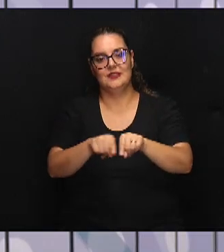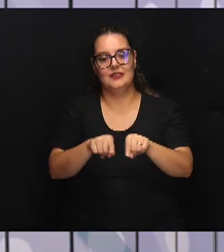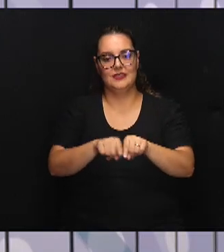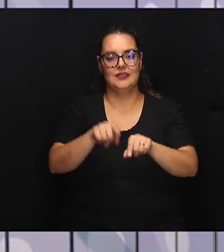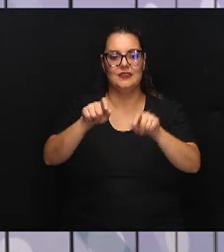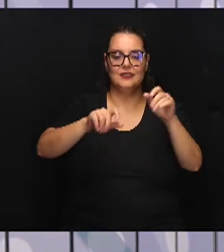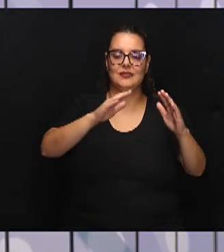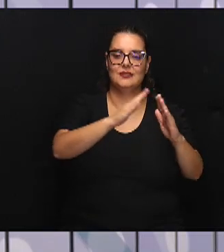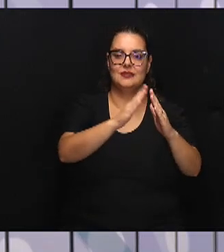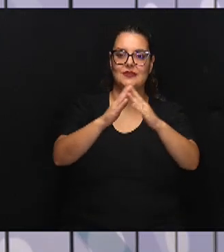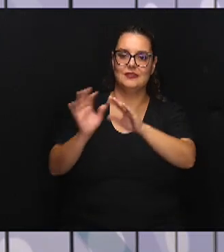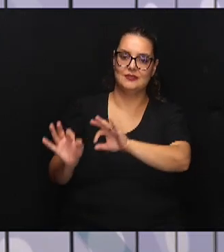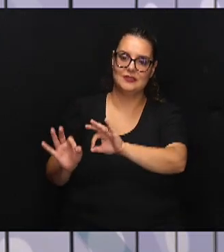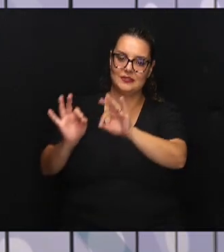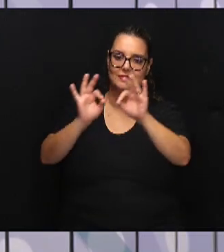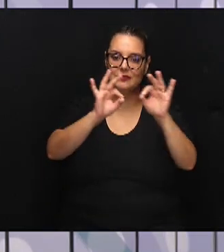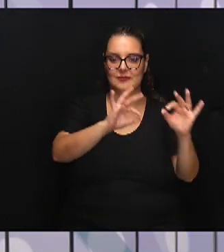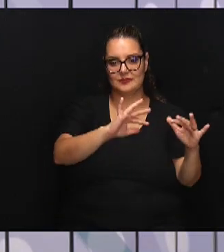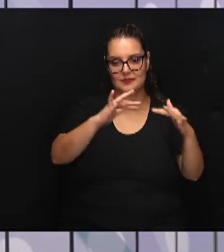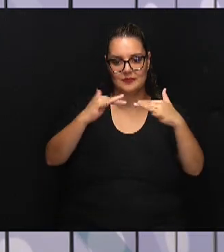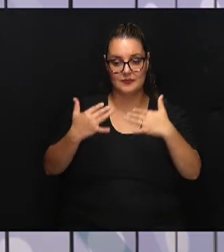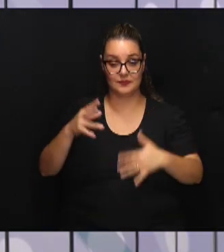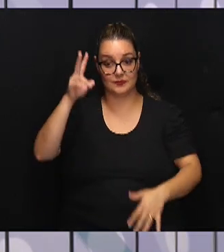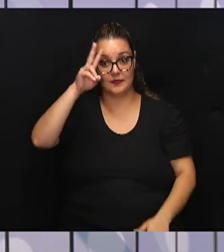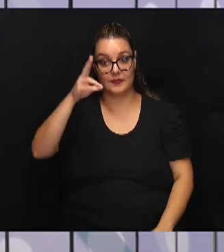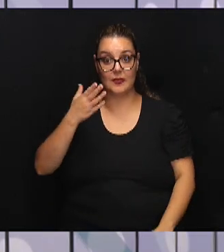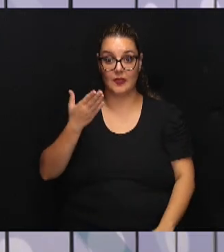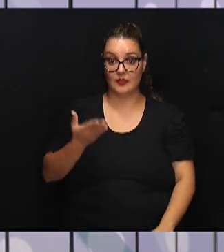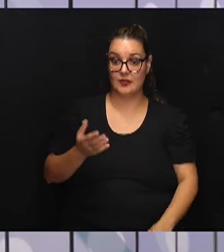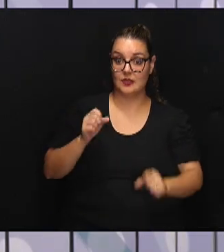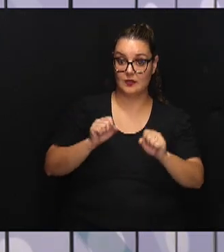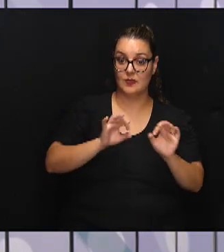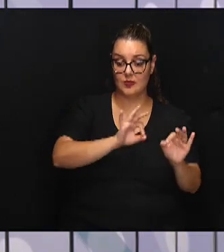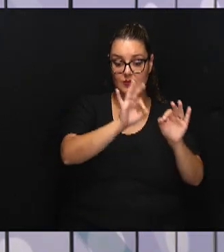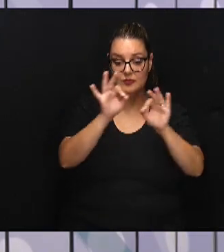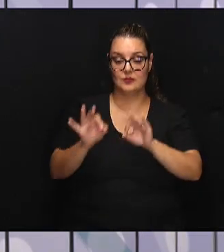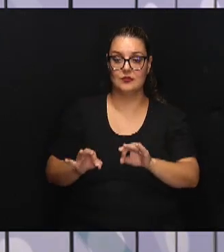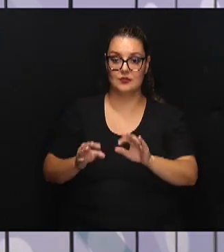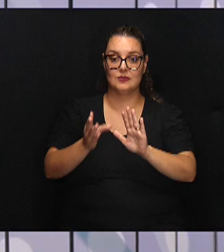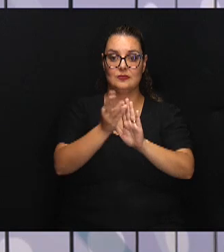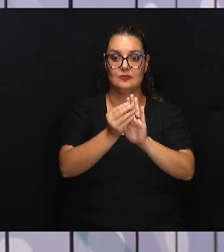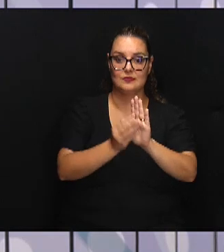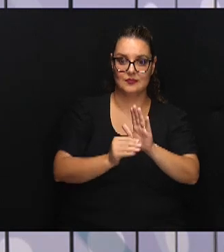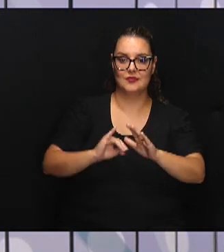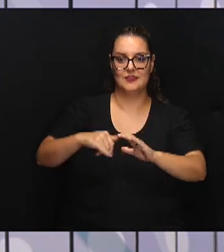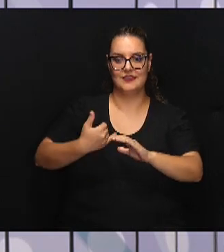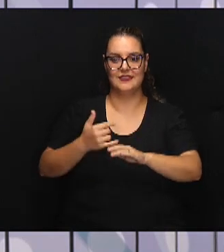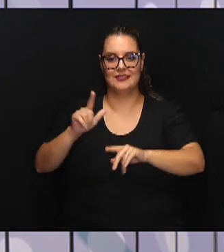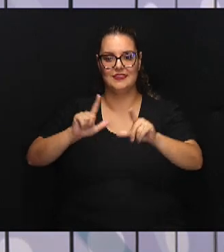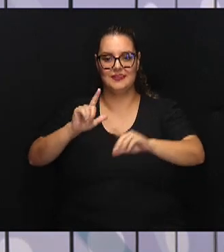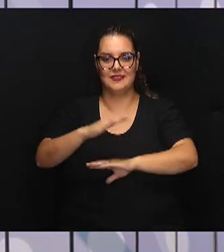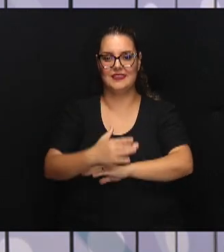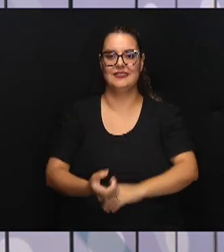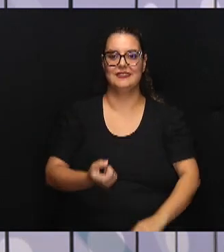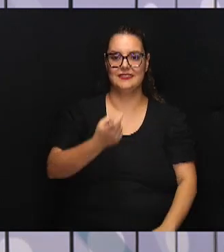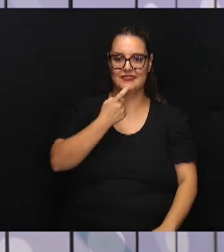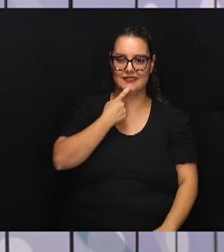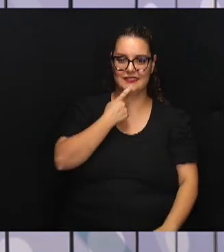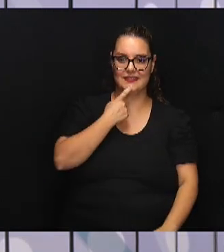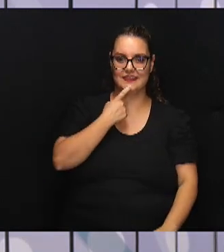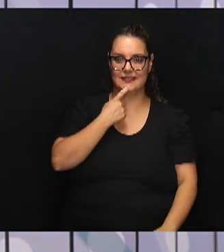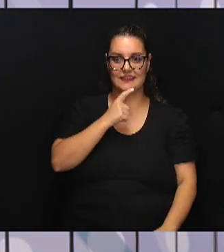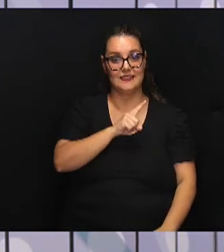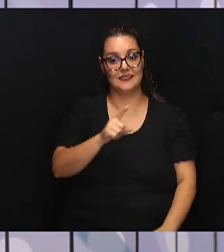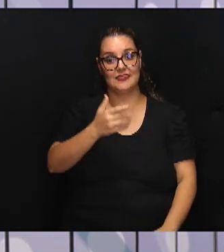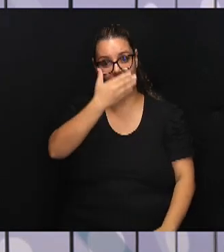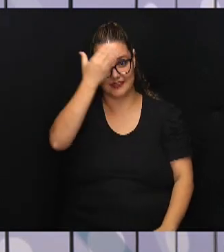de casa pela companhia. Lembrando que você pode conferir todos os conteúdos no YouTube da TV Câmara Campinas. E